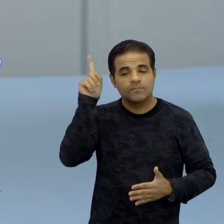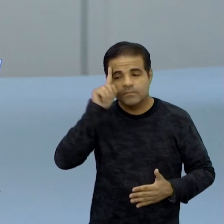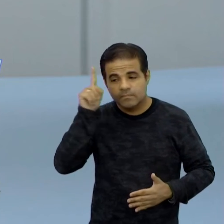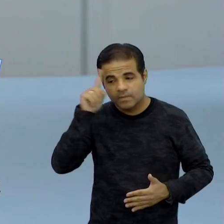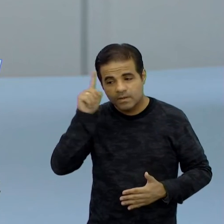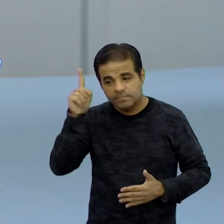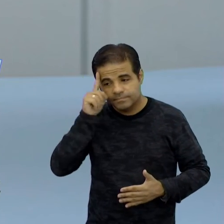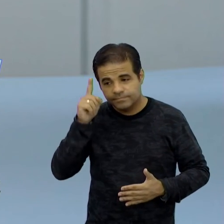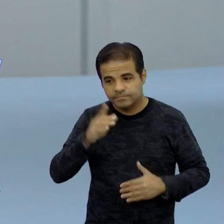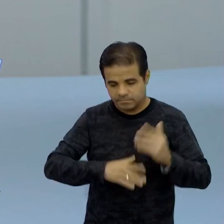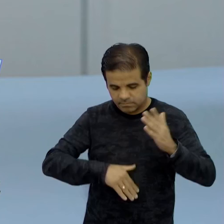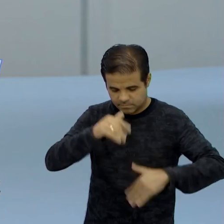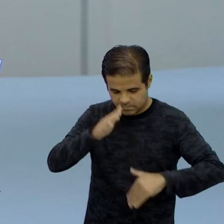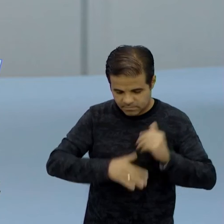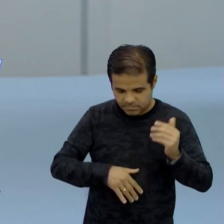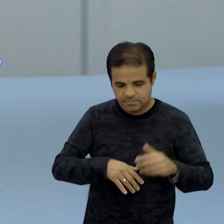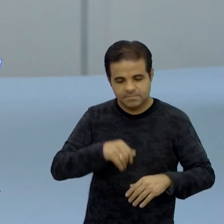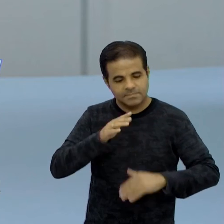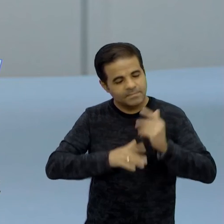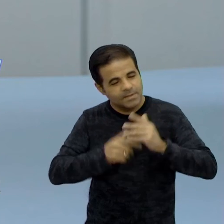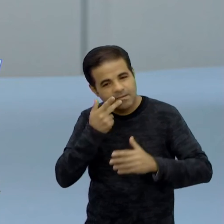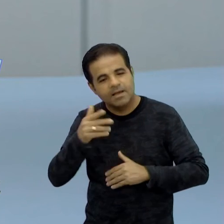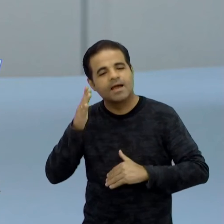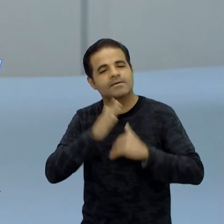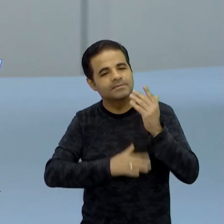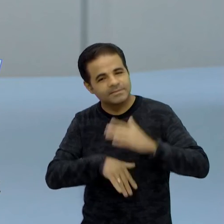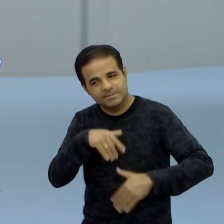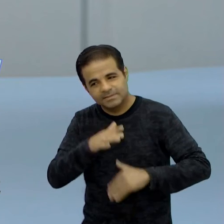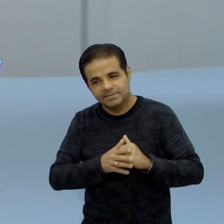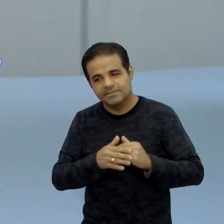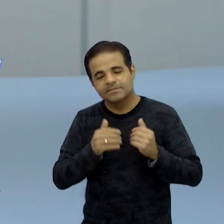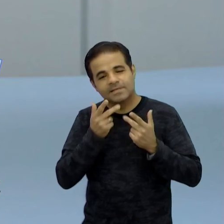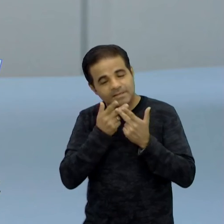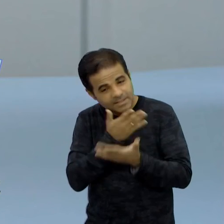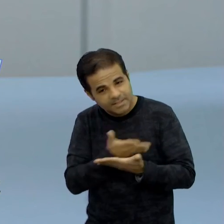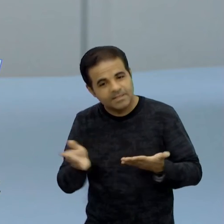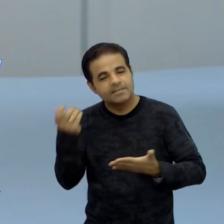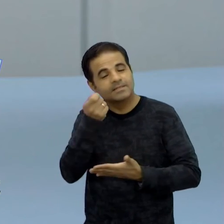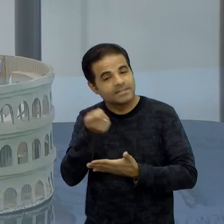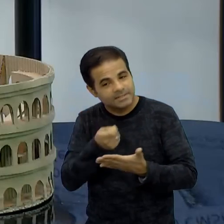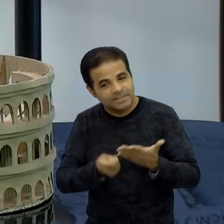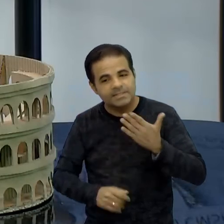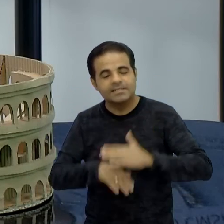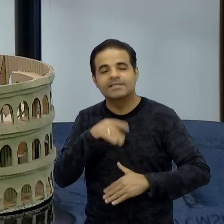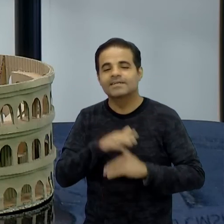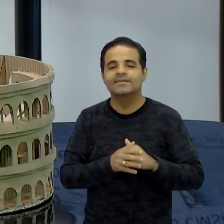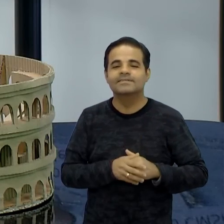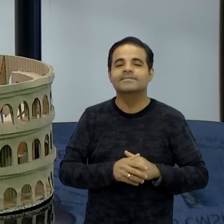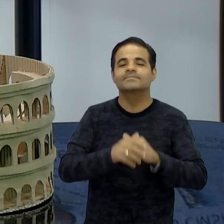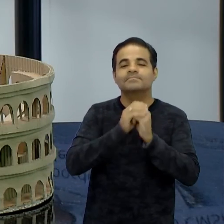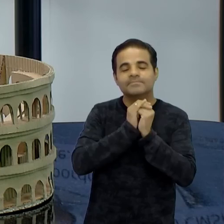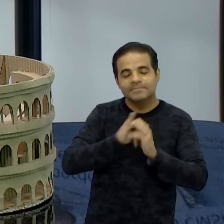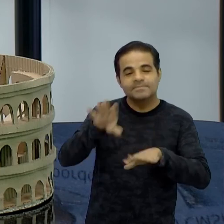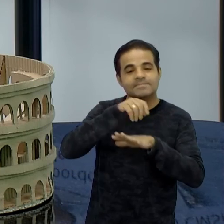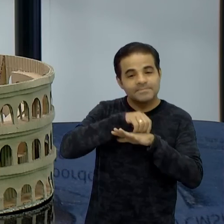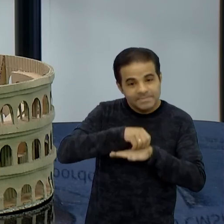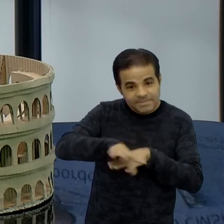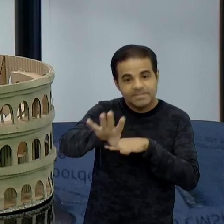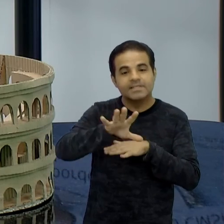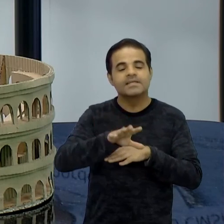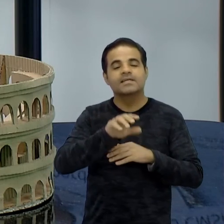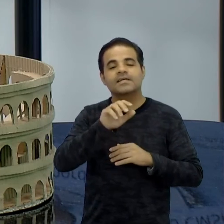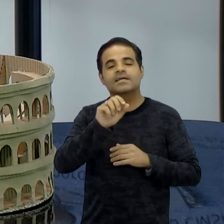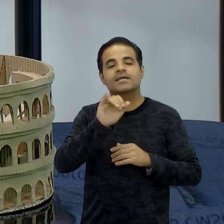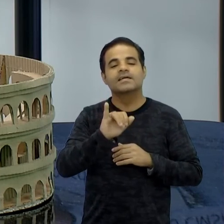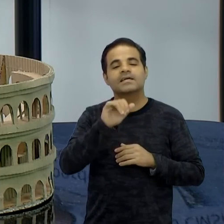data, o título da aula, a habilidade. Então hoje nós explicamos um pouco o que é o IPHAN, né? Para que serve o